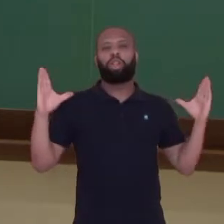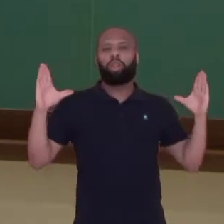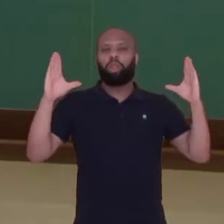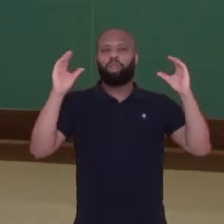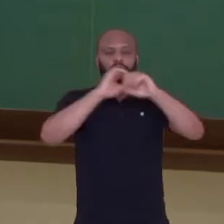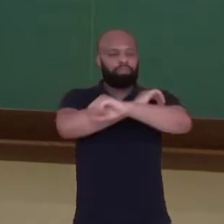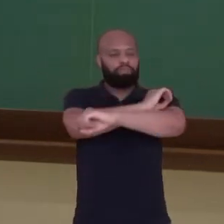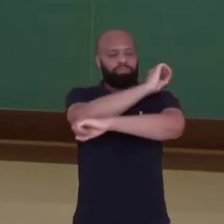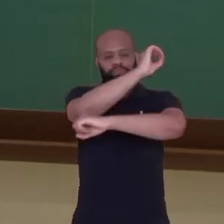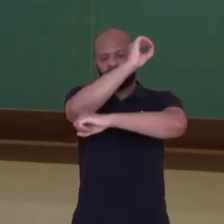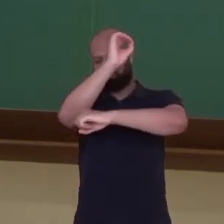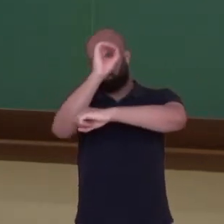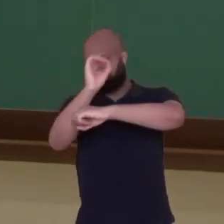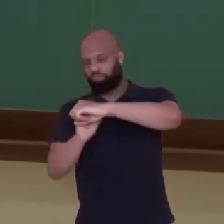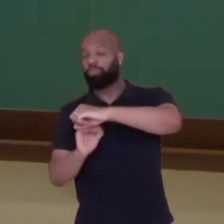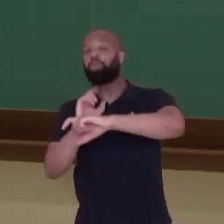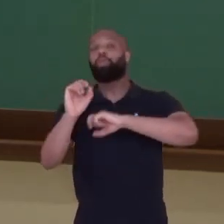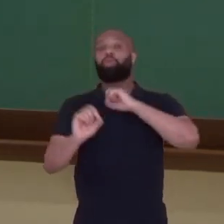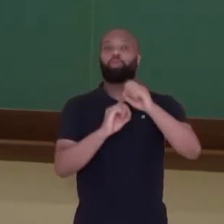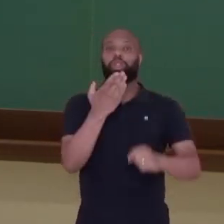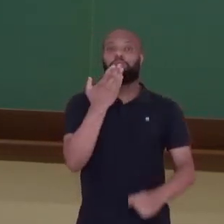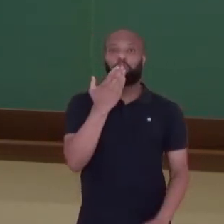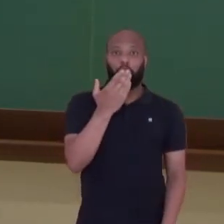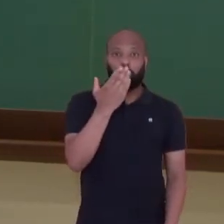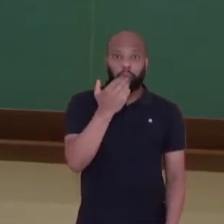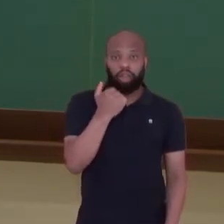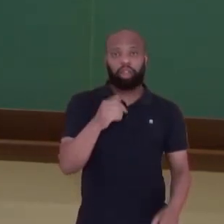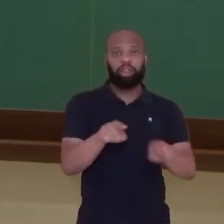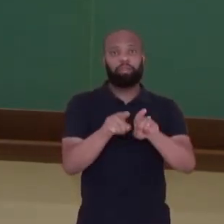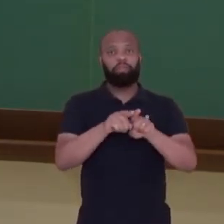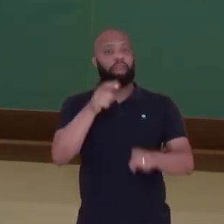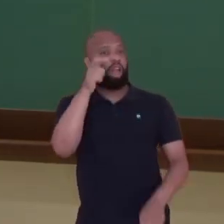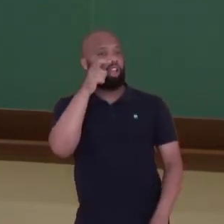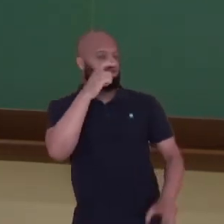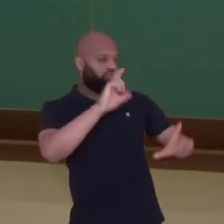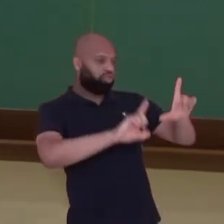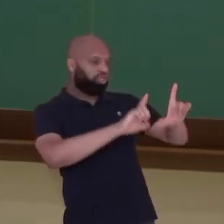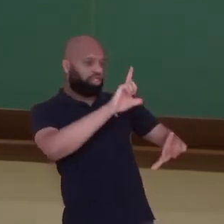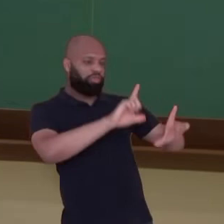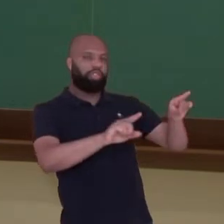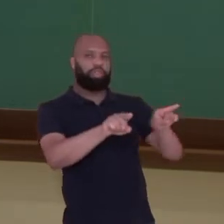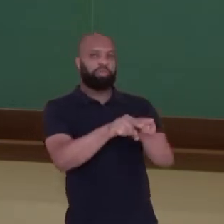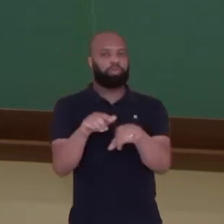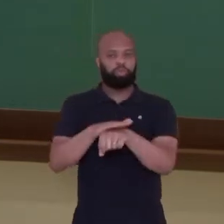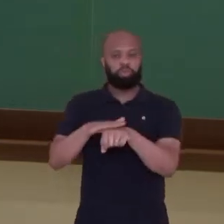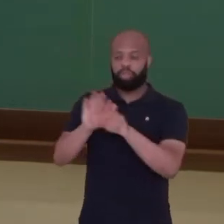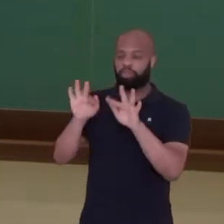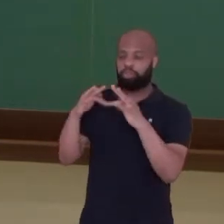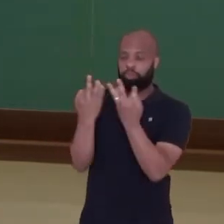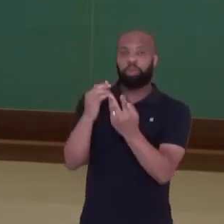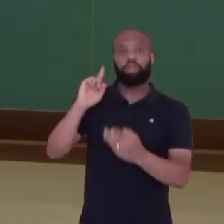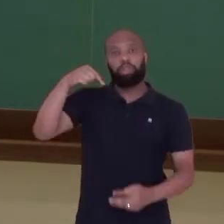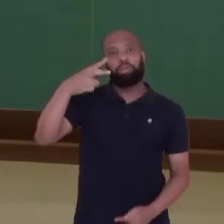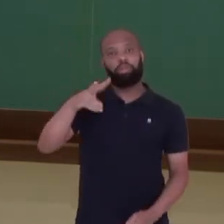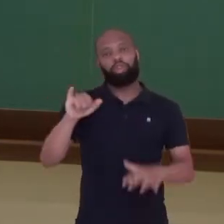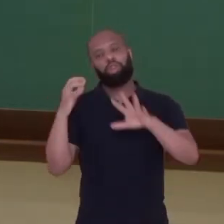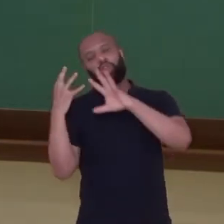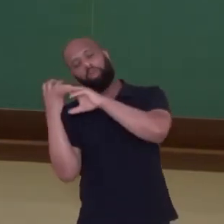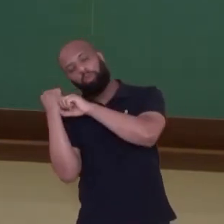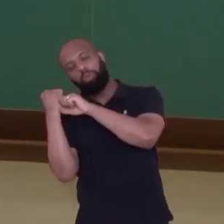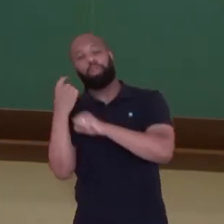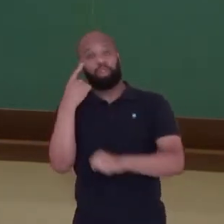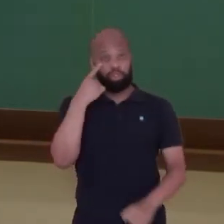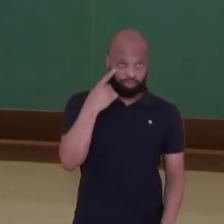anoiteceu. Você vai jantar, assistir televisão, conversar com a sua família e dormir. Então, percebam